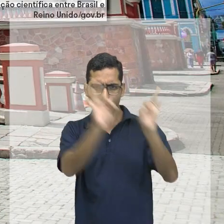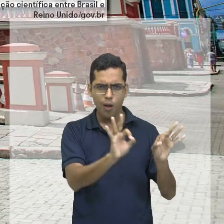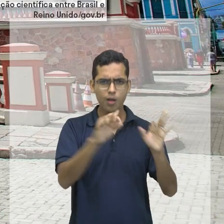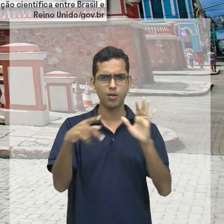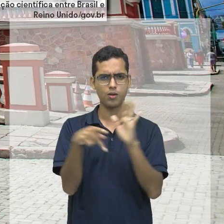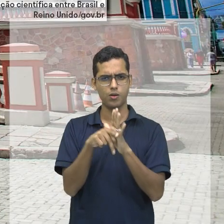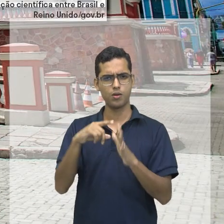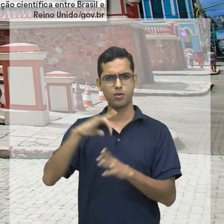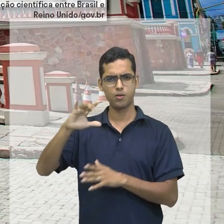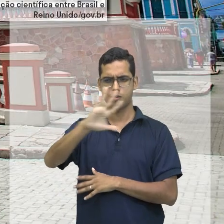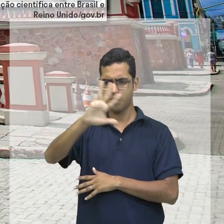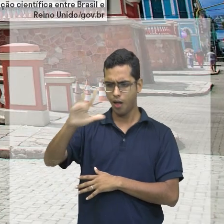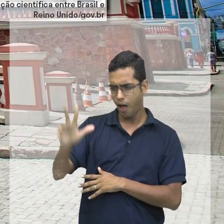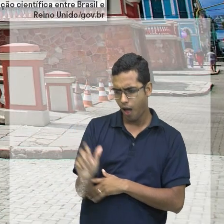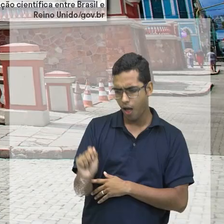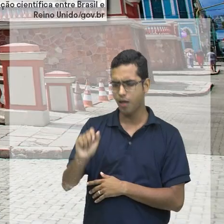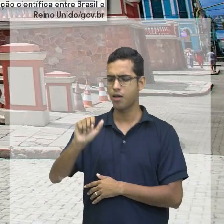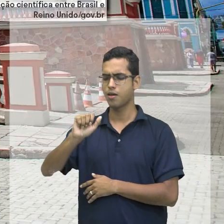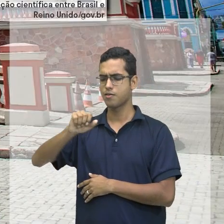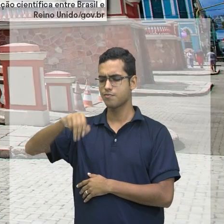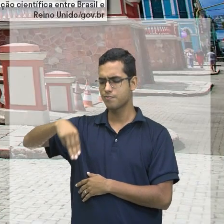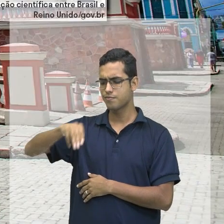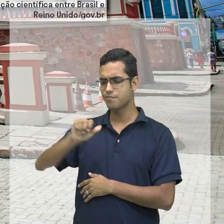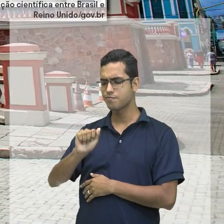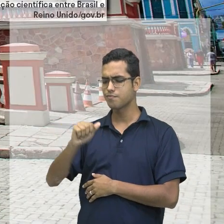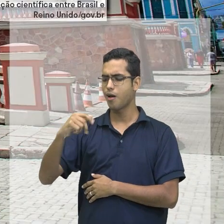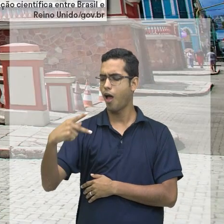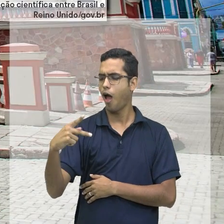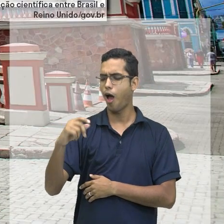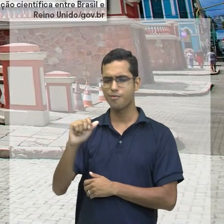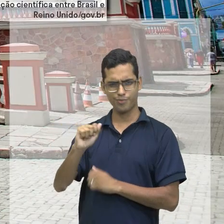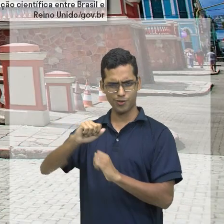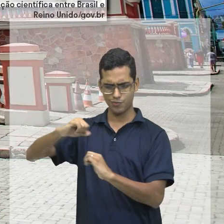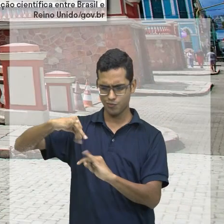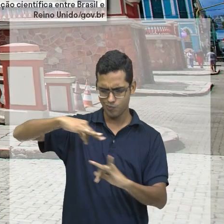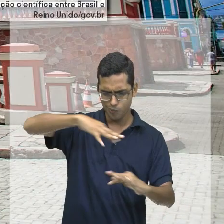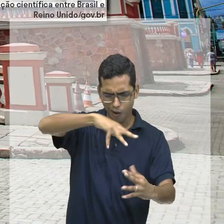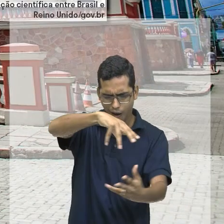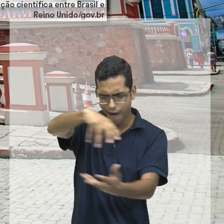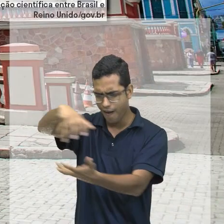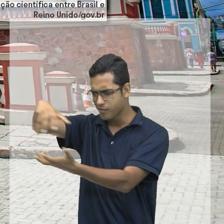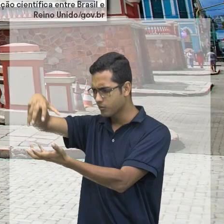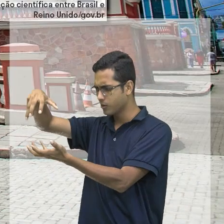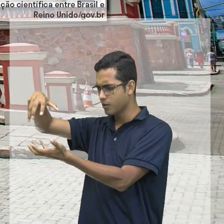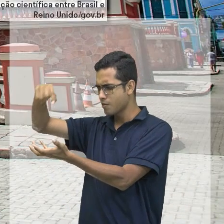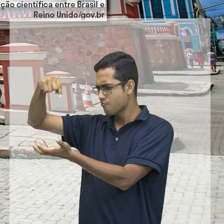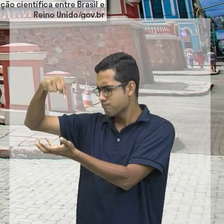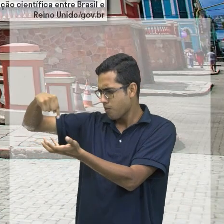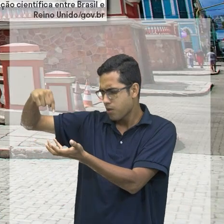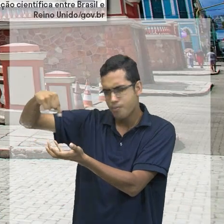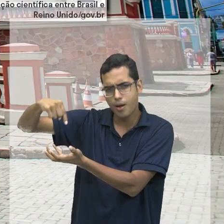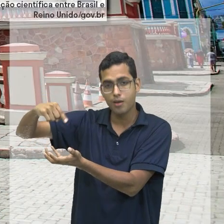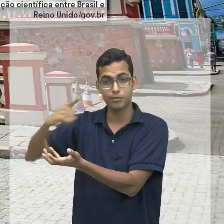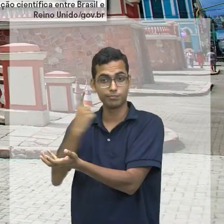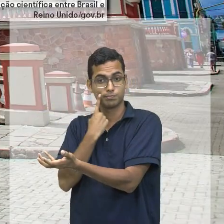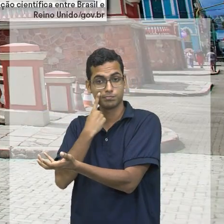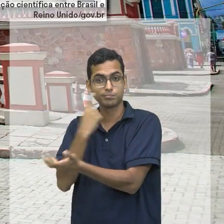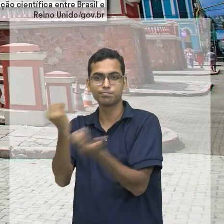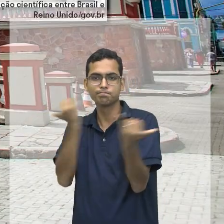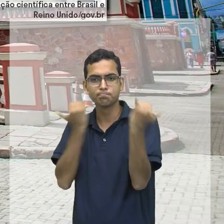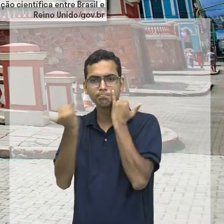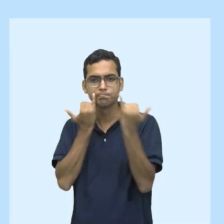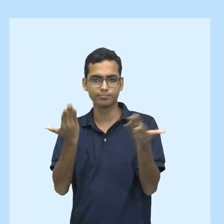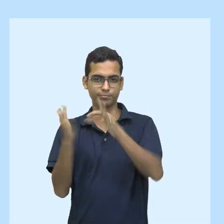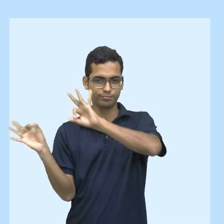começo da nossa aula, né? Aquele mapa global? Nós vamos ver alguns detalhes específicos sobre ele agora. Vamos dar